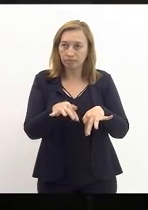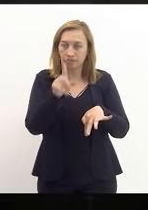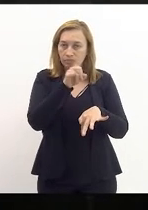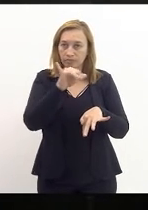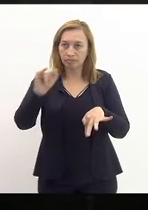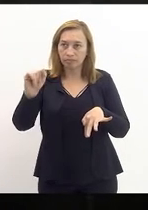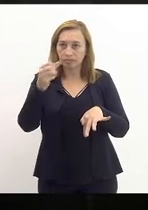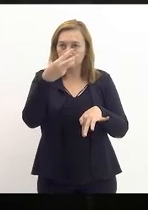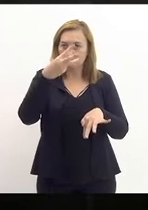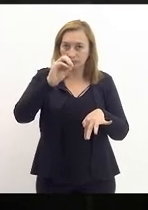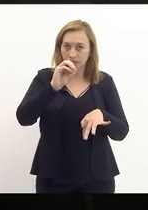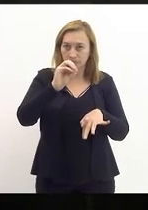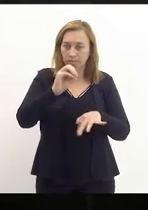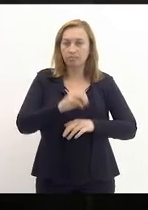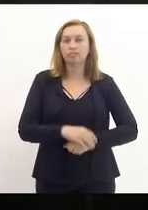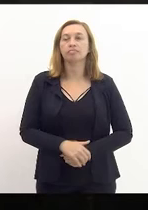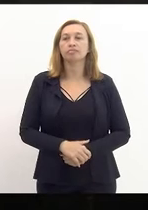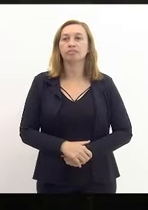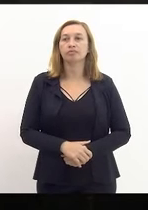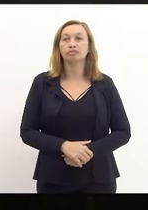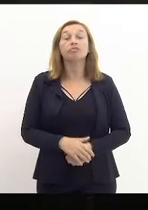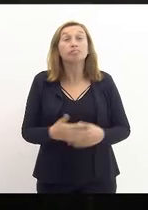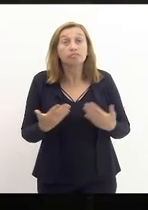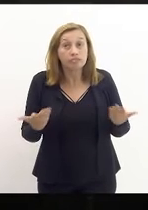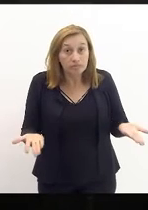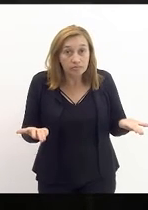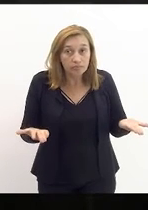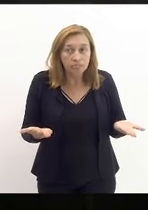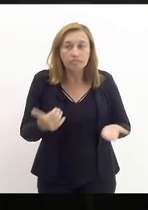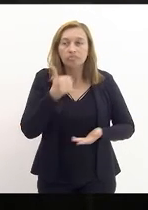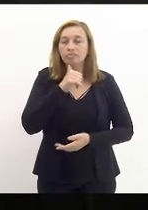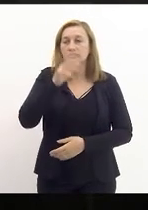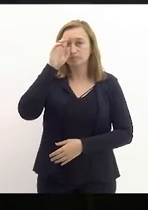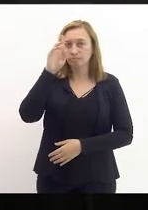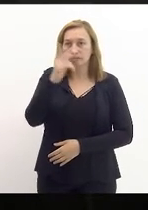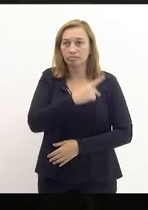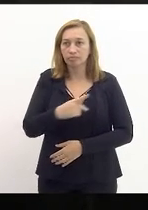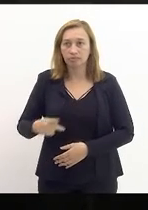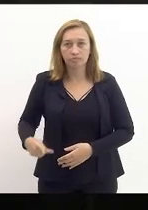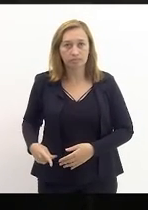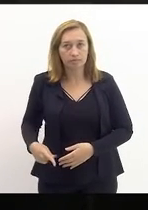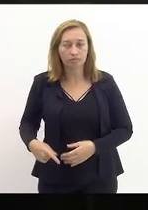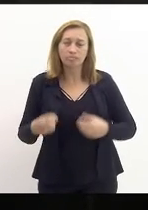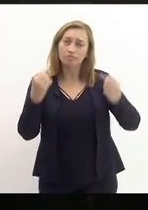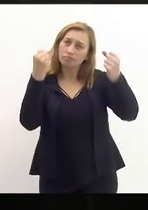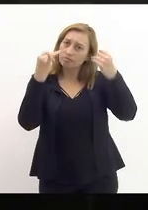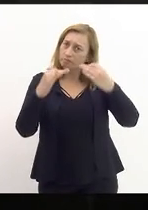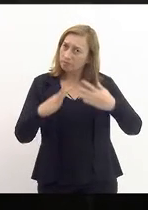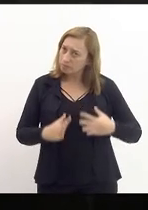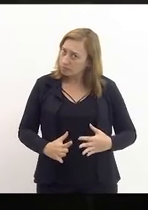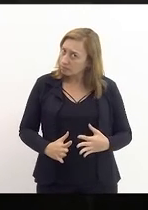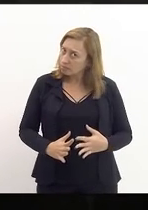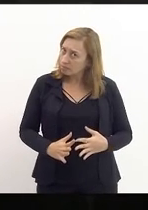trinta Esse é um cabe aqui a senhora Presidente uma explicação